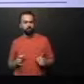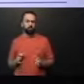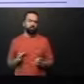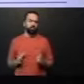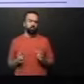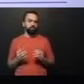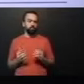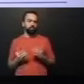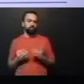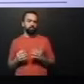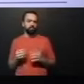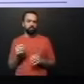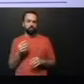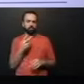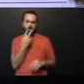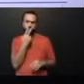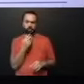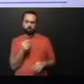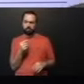quantos personagens?